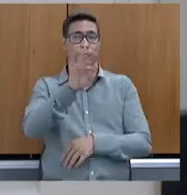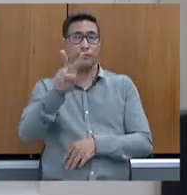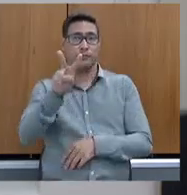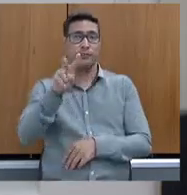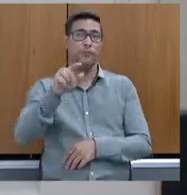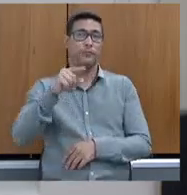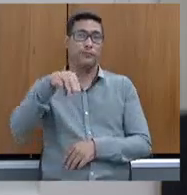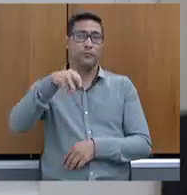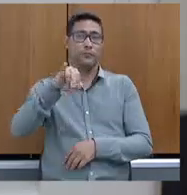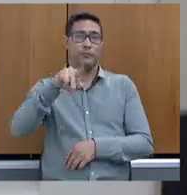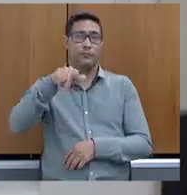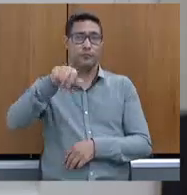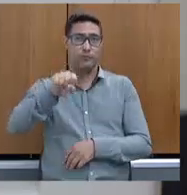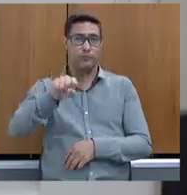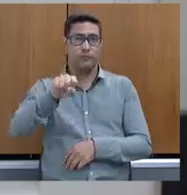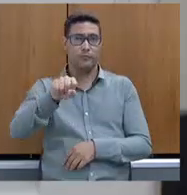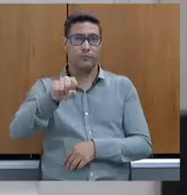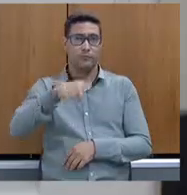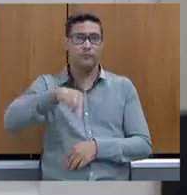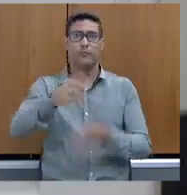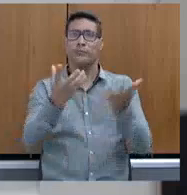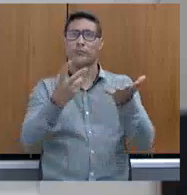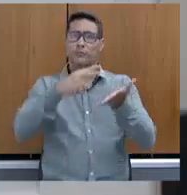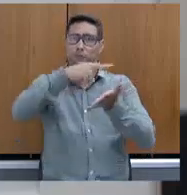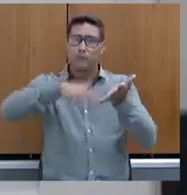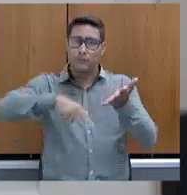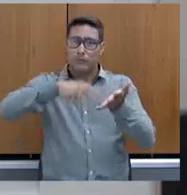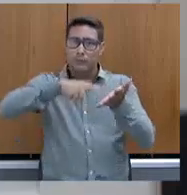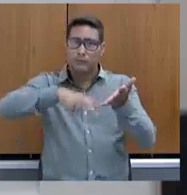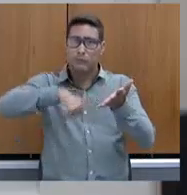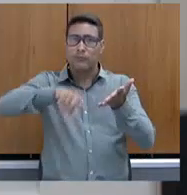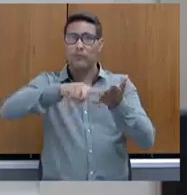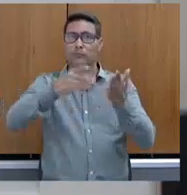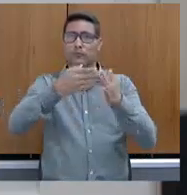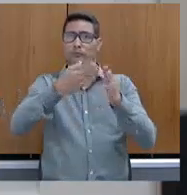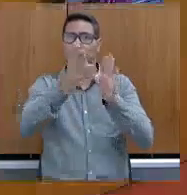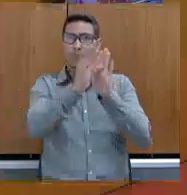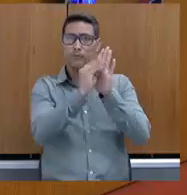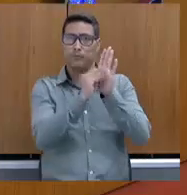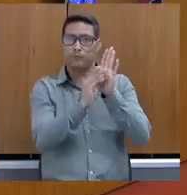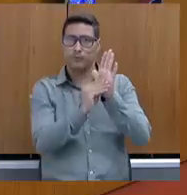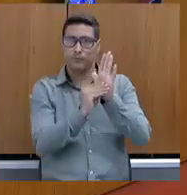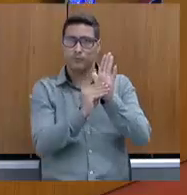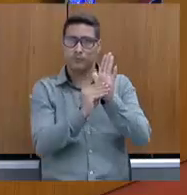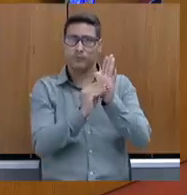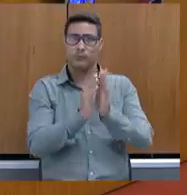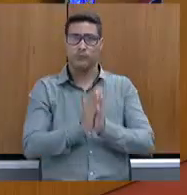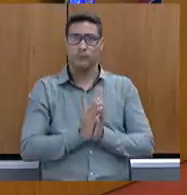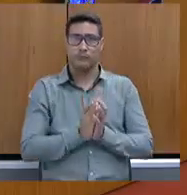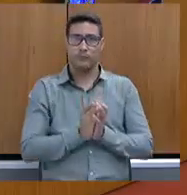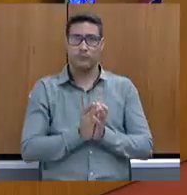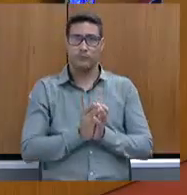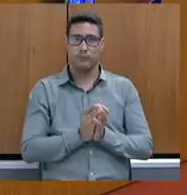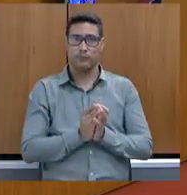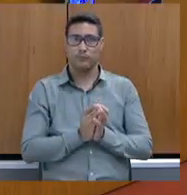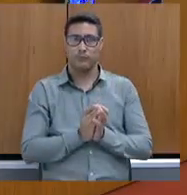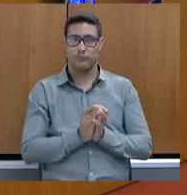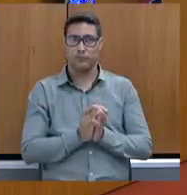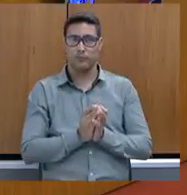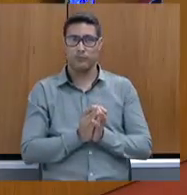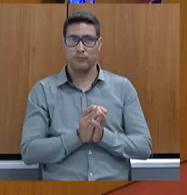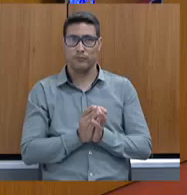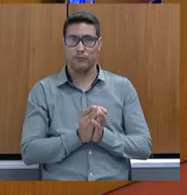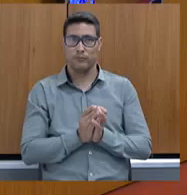Minas o senhor quer que eu leia os conteúdos requerimentos requerimento a esse são isso